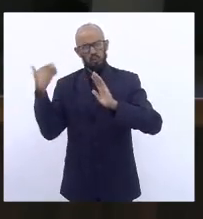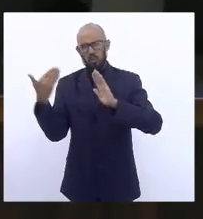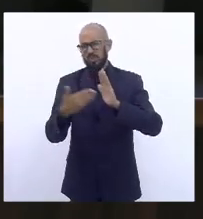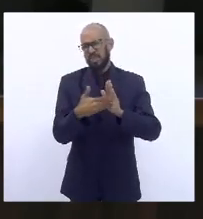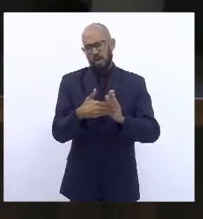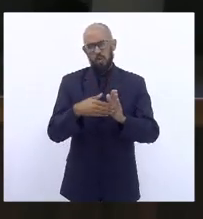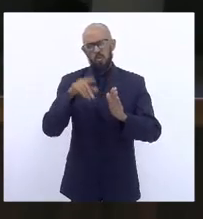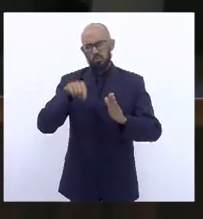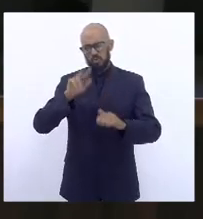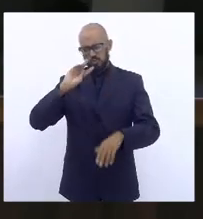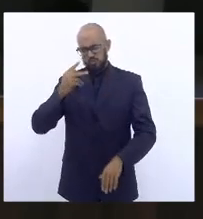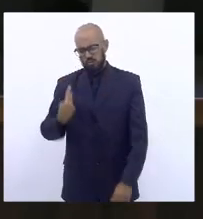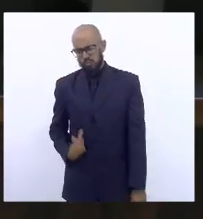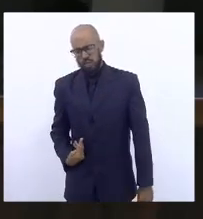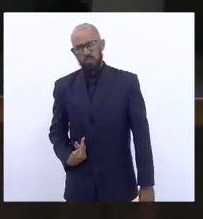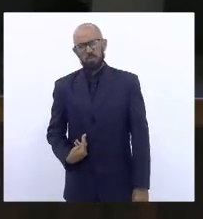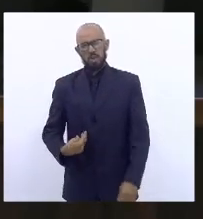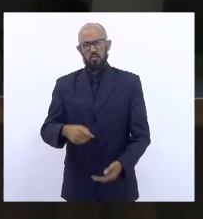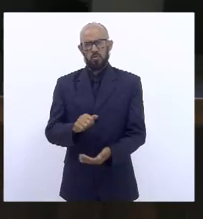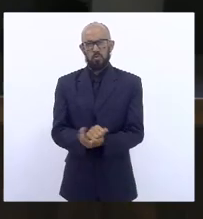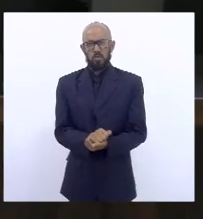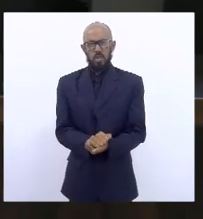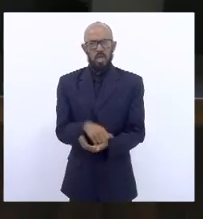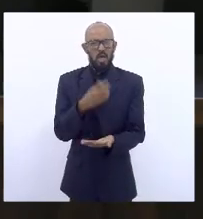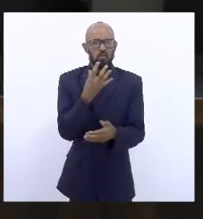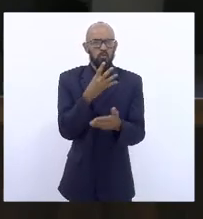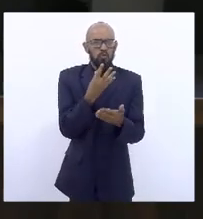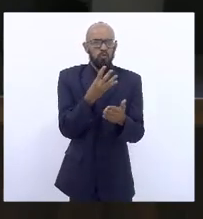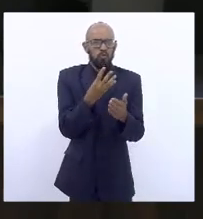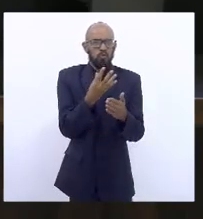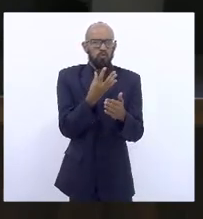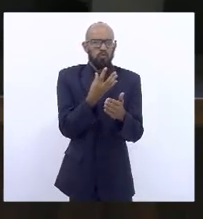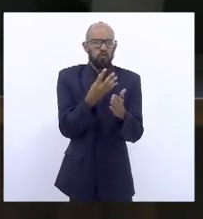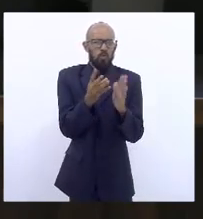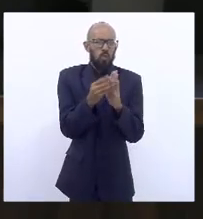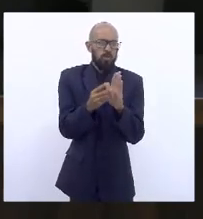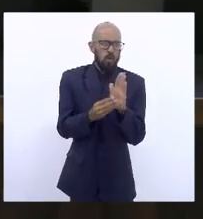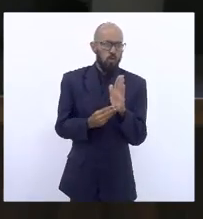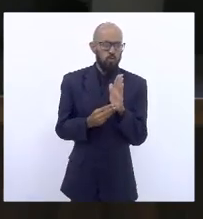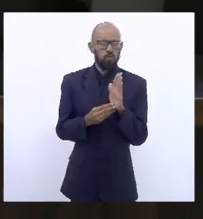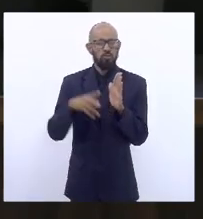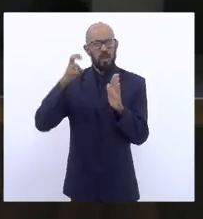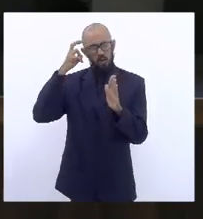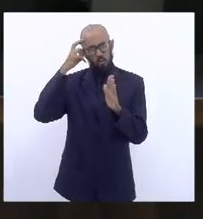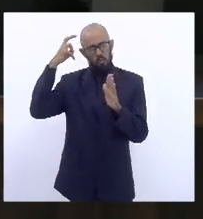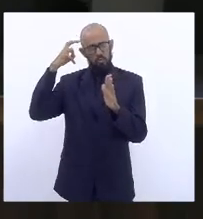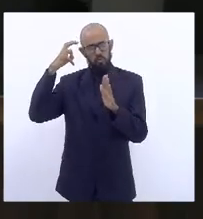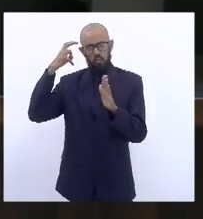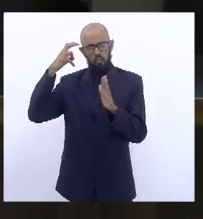da pessoa, é a formação em torno dos conteúdos da cultura legada